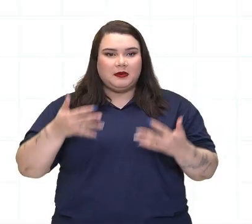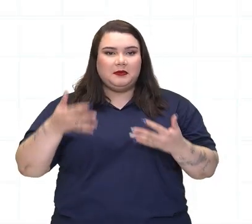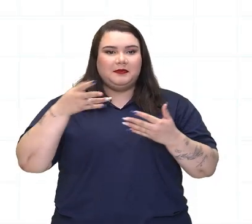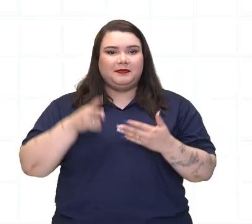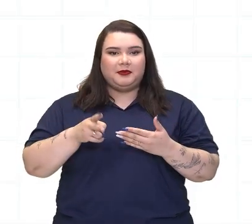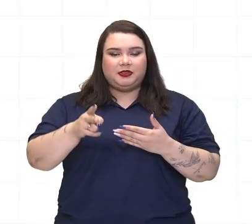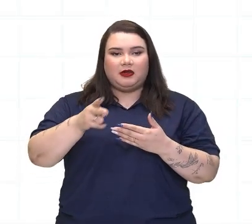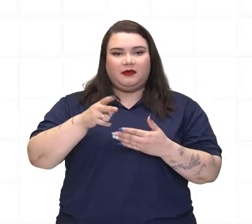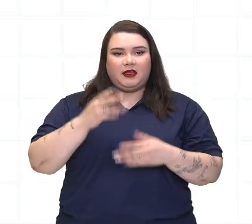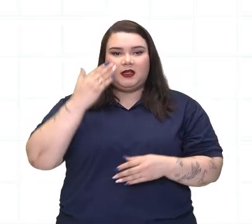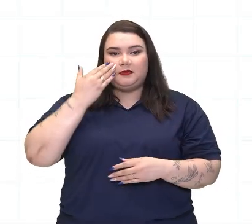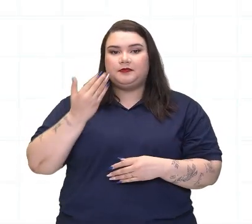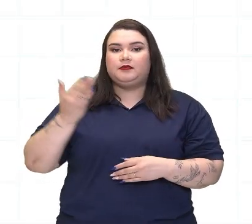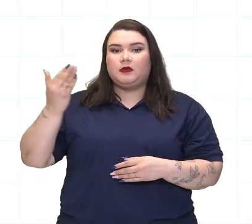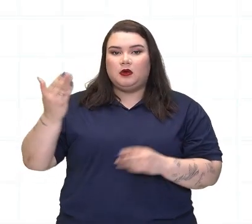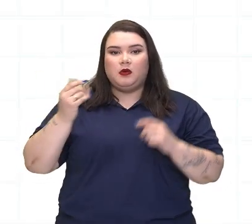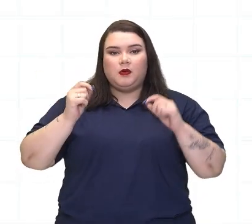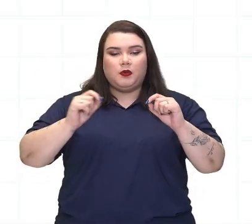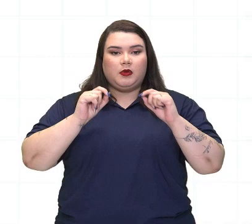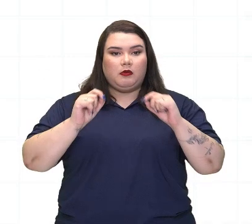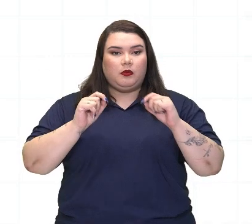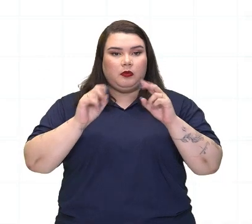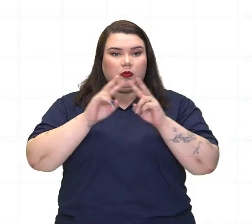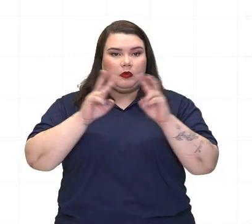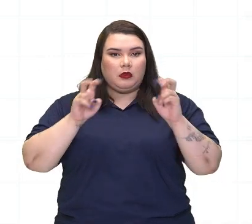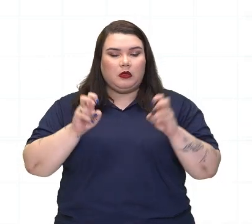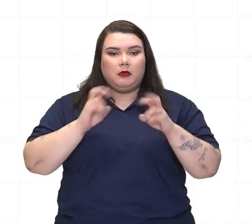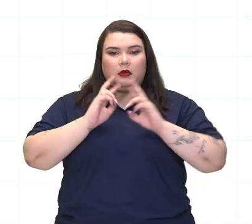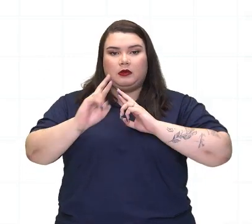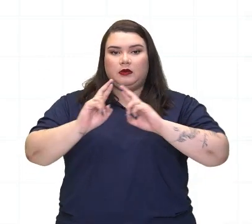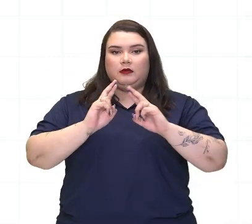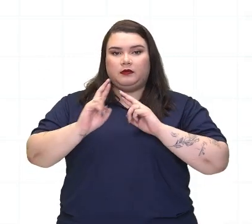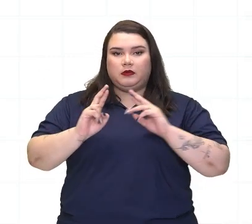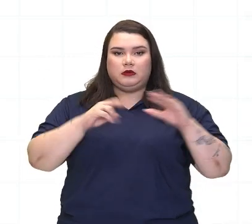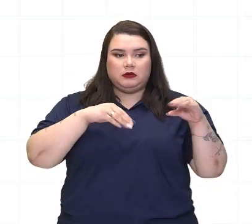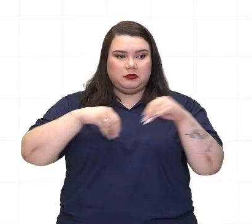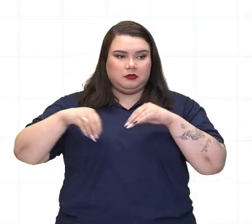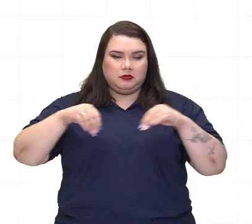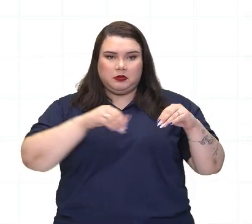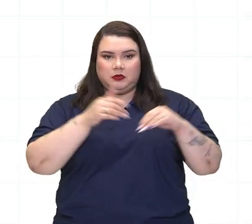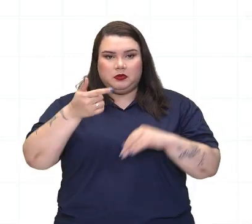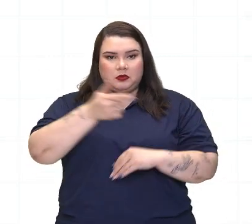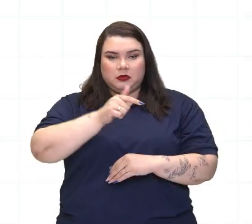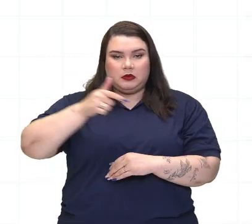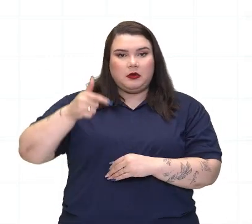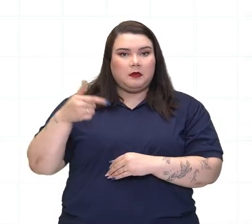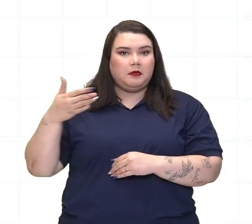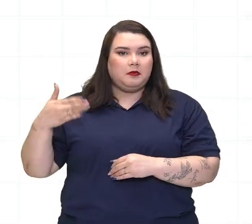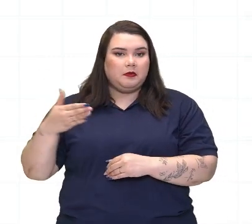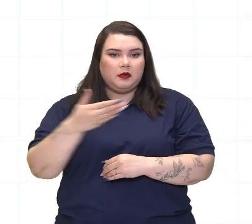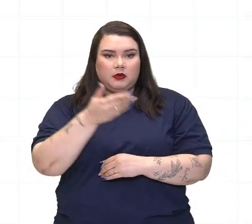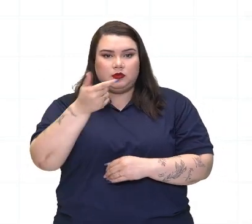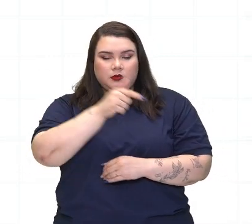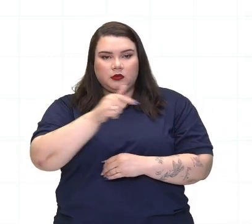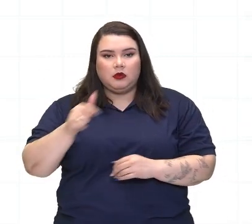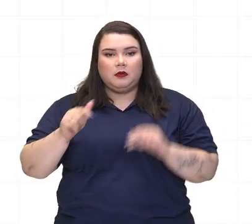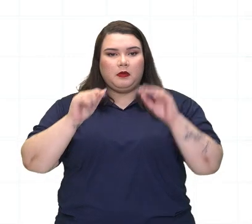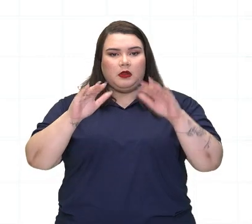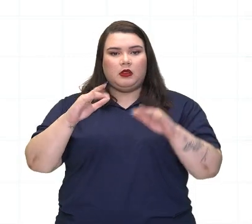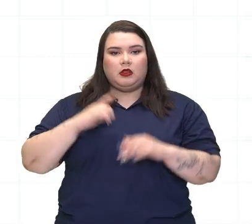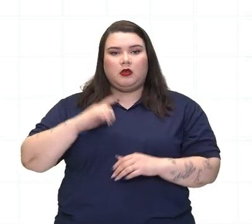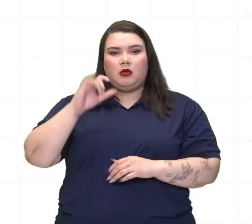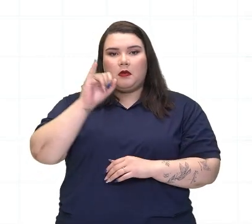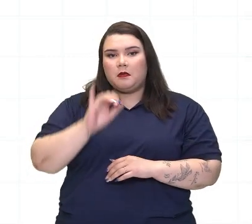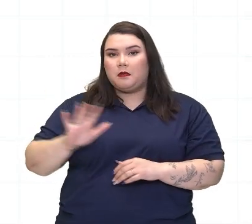Taquaiara, sem terra, sem peixe. Mais uma vez a foto, né, para ilustrar, para situar. Temos mais fotos, inclusive,